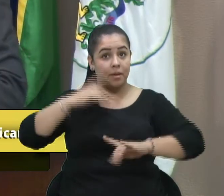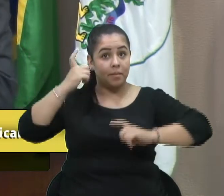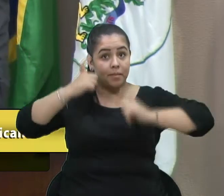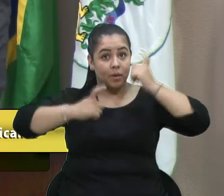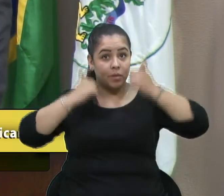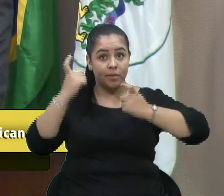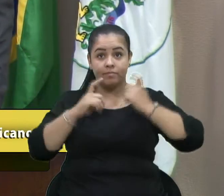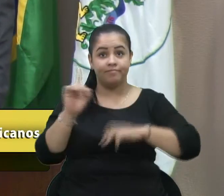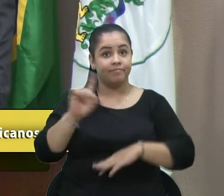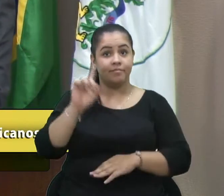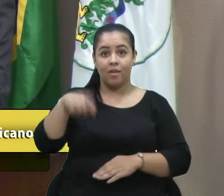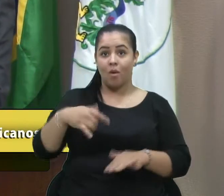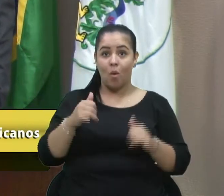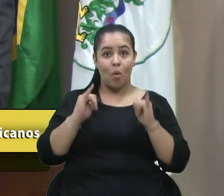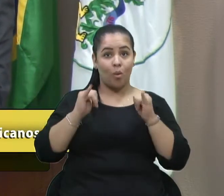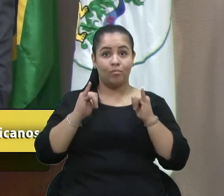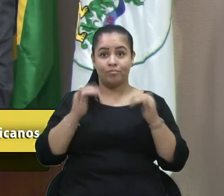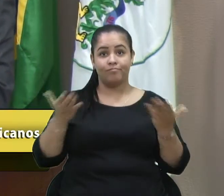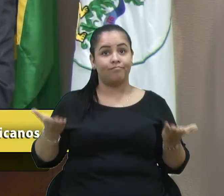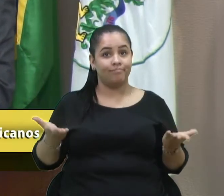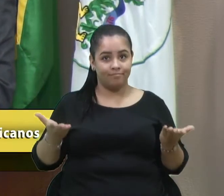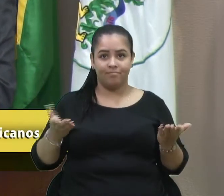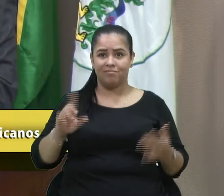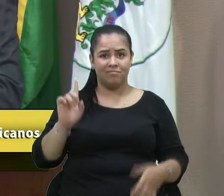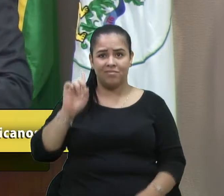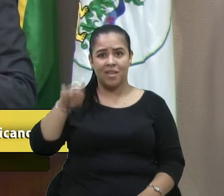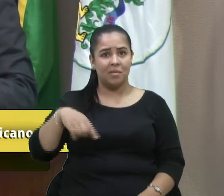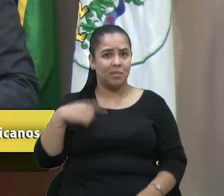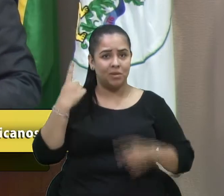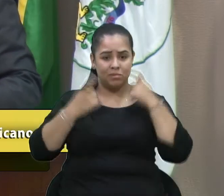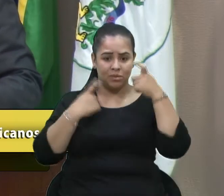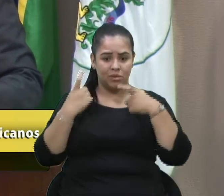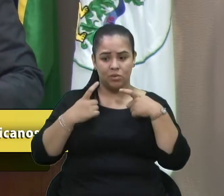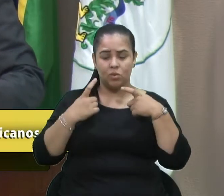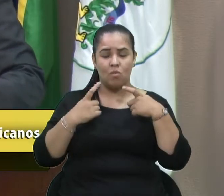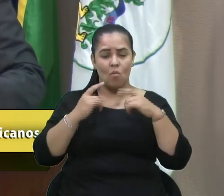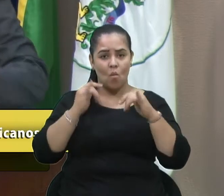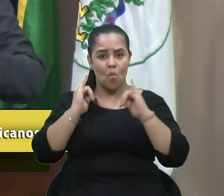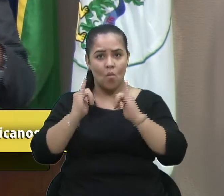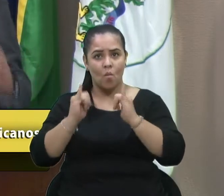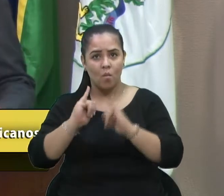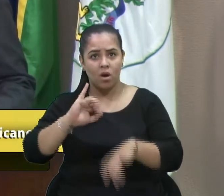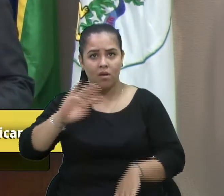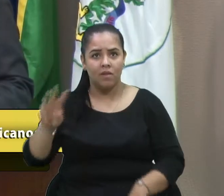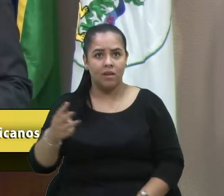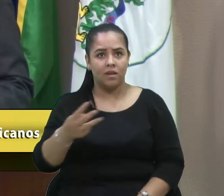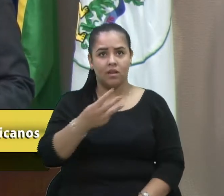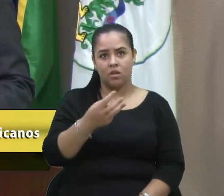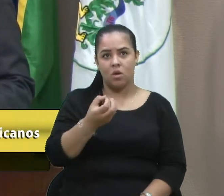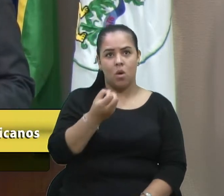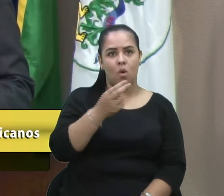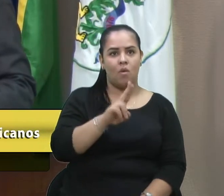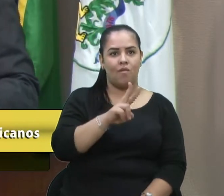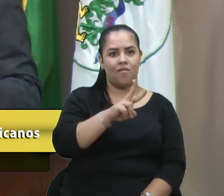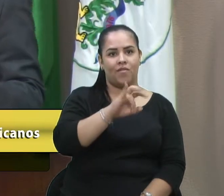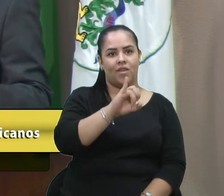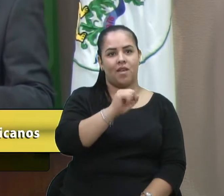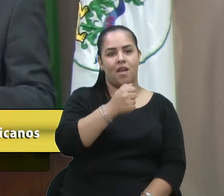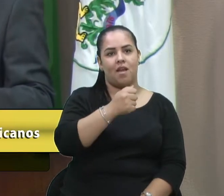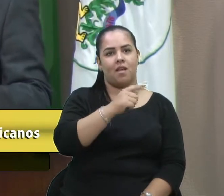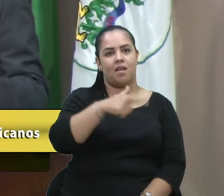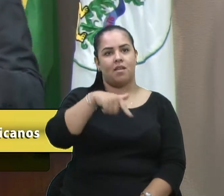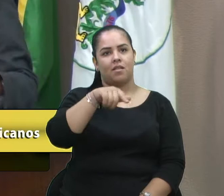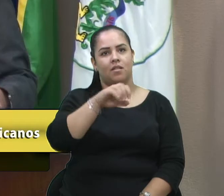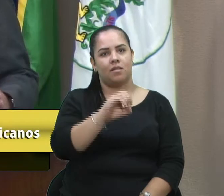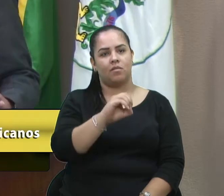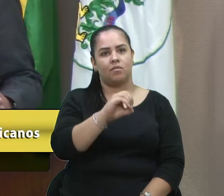o transporte da Visat ou da Aviação Santa Teresa. Minha maior preocupação